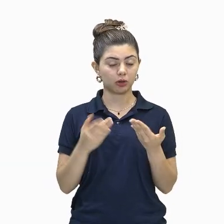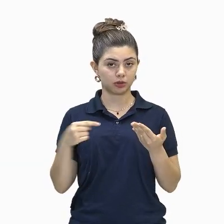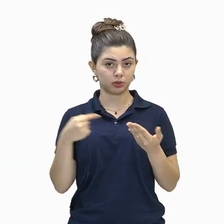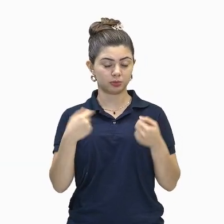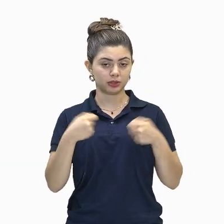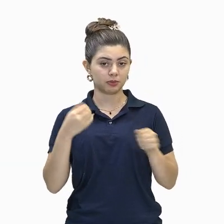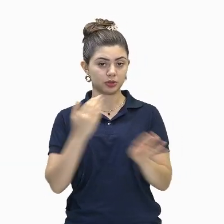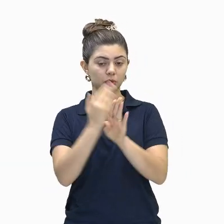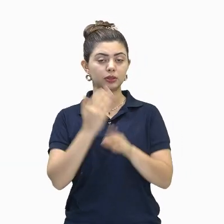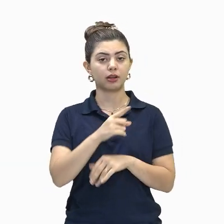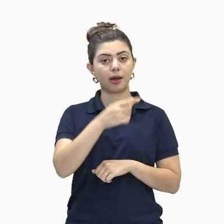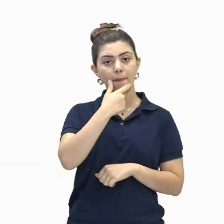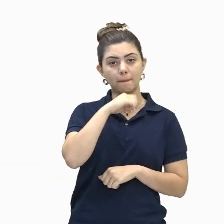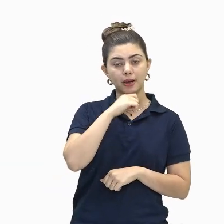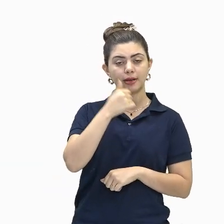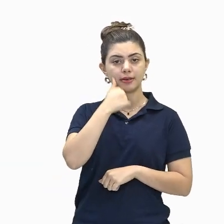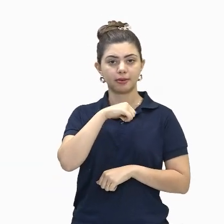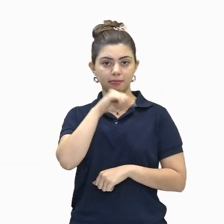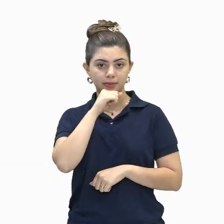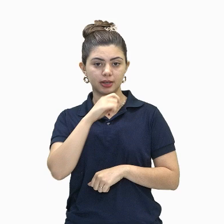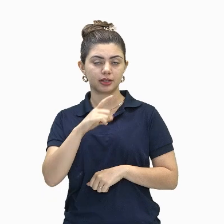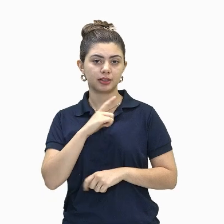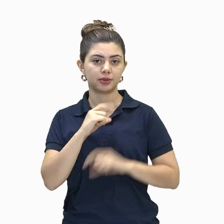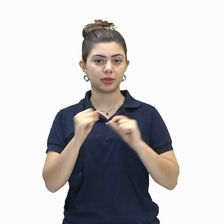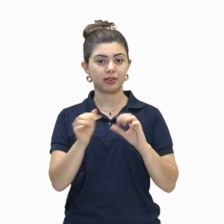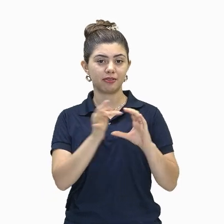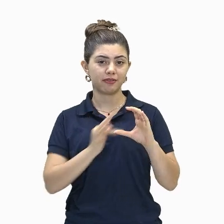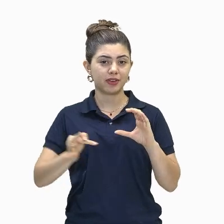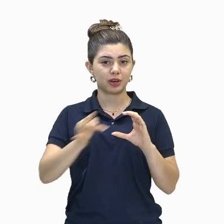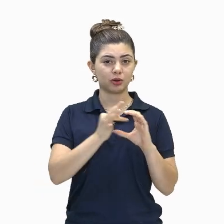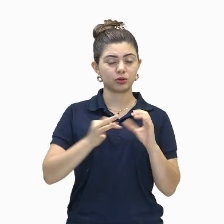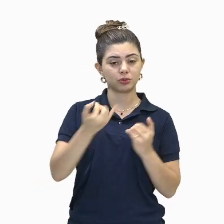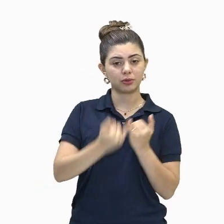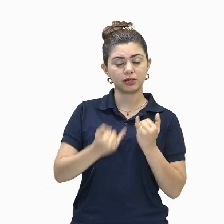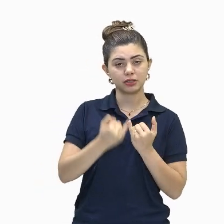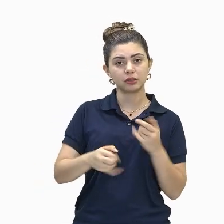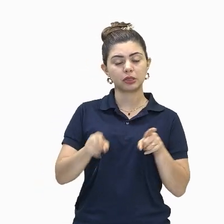que tenham fenótipos semelhantes e filhos com